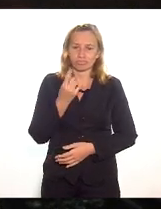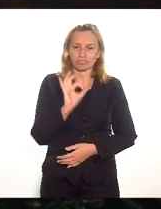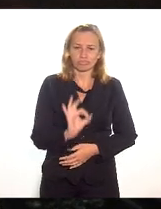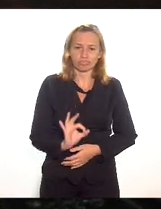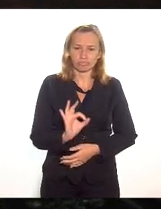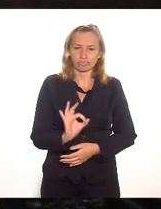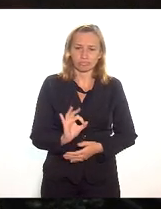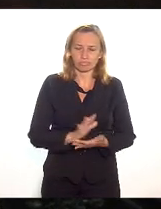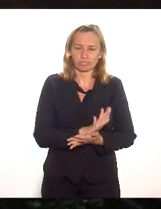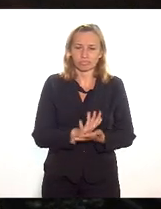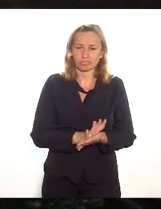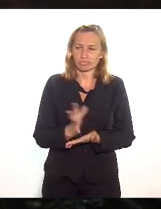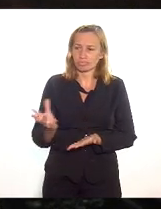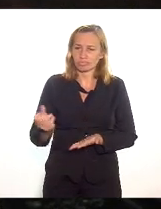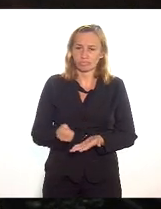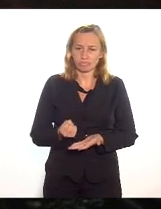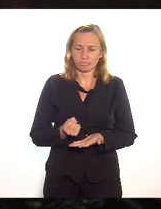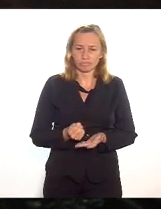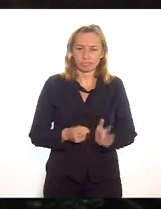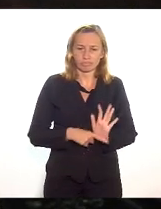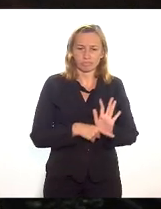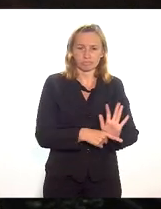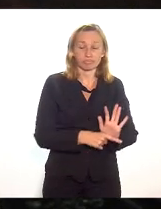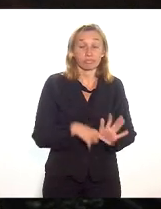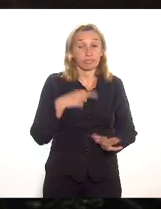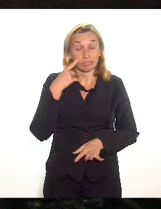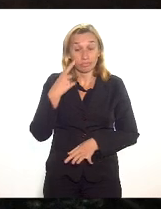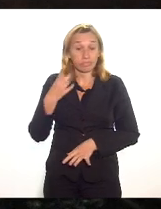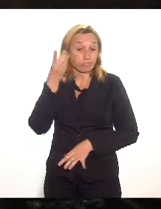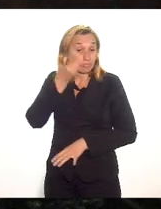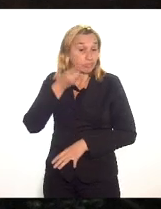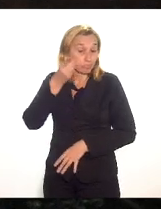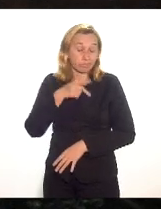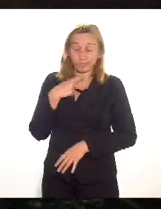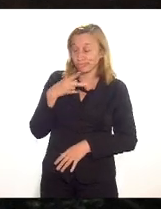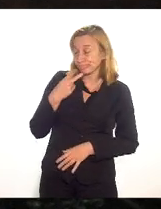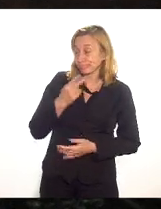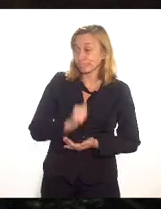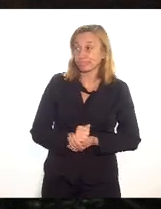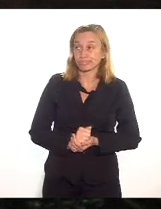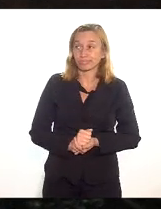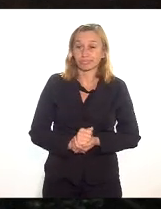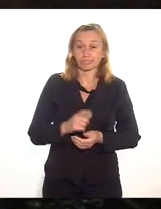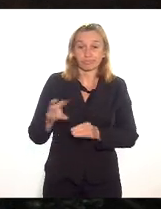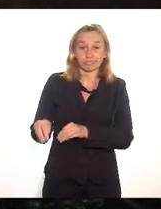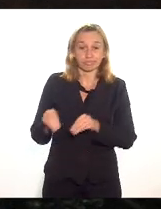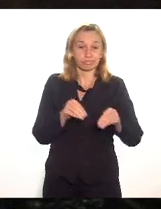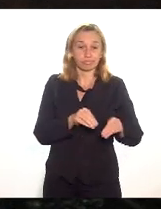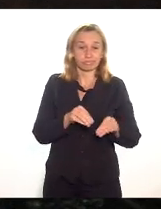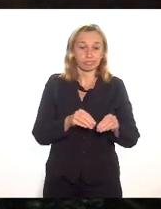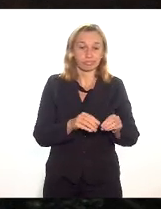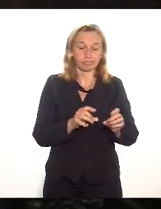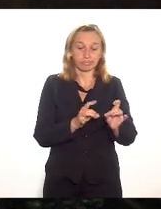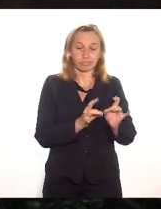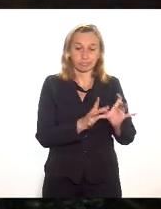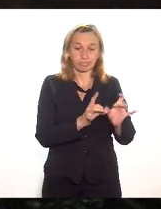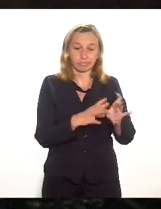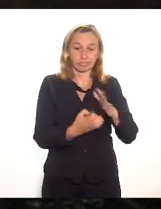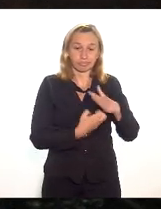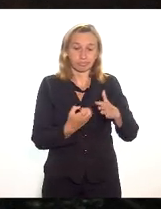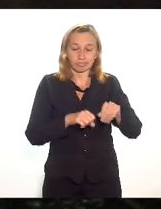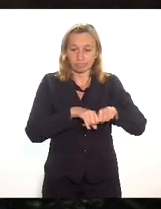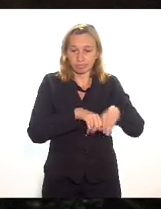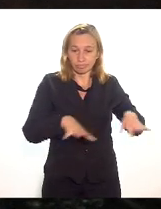lucro. E aí eu vejo deputados dizendo que quando a gente transferir para a iniciativa privada a distribuição,